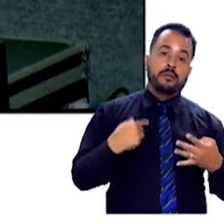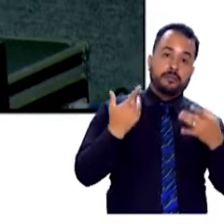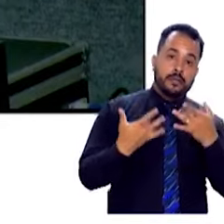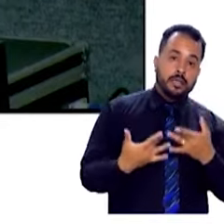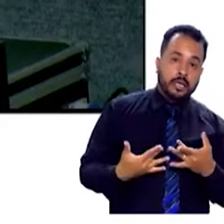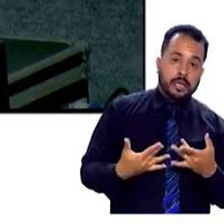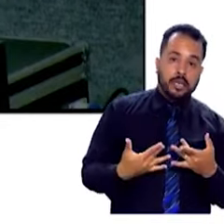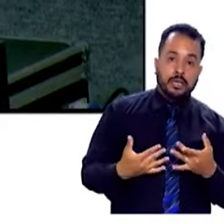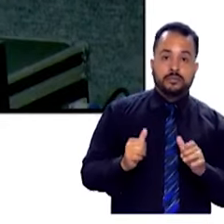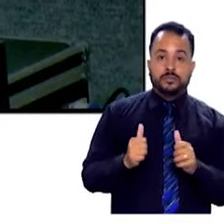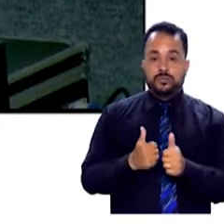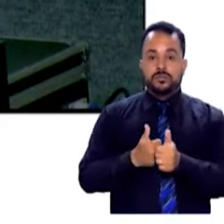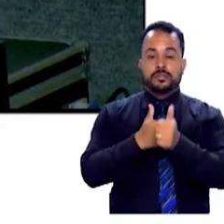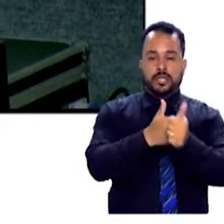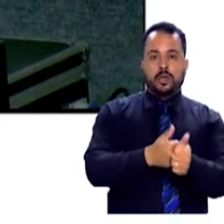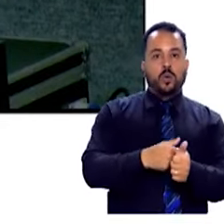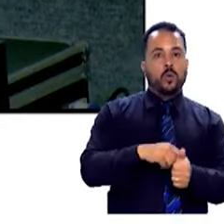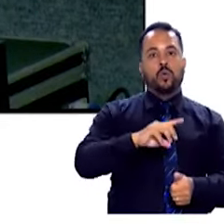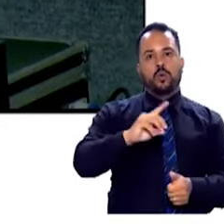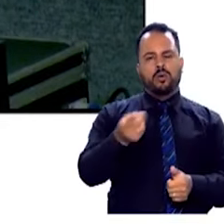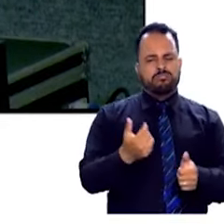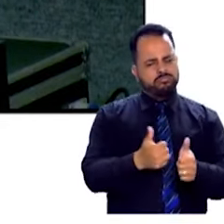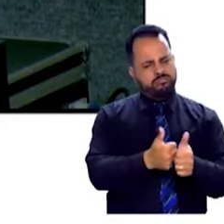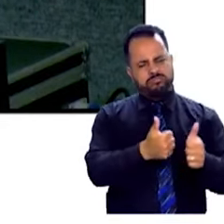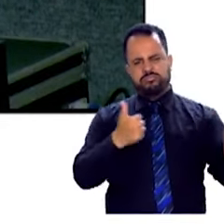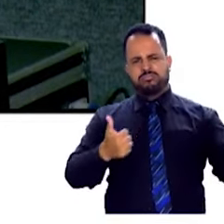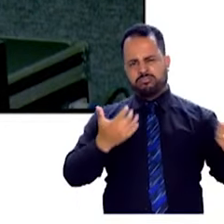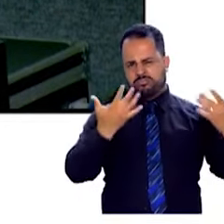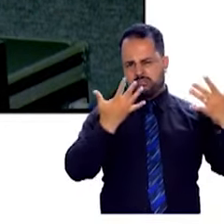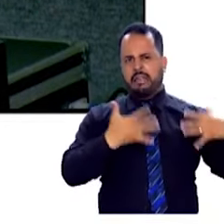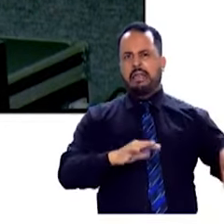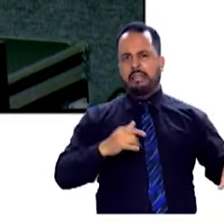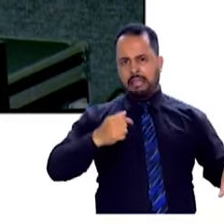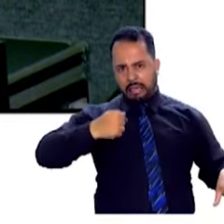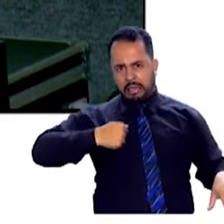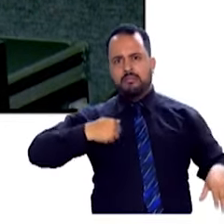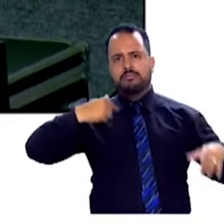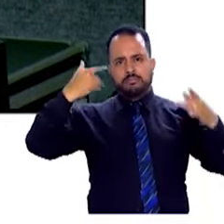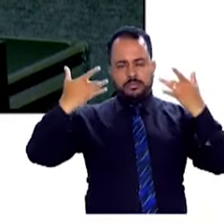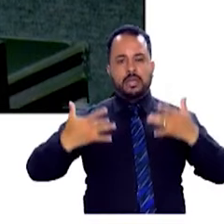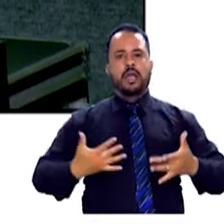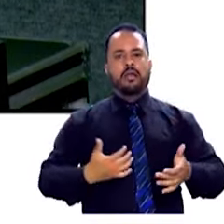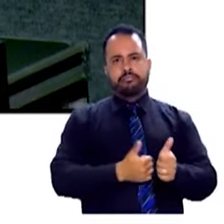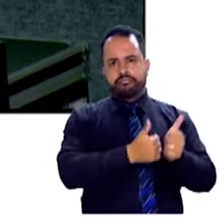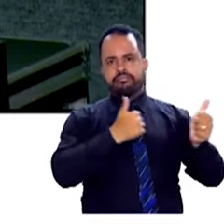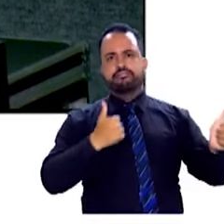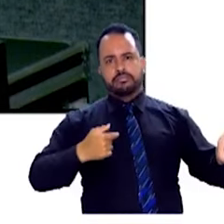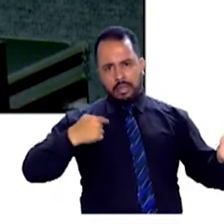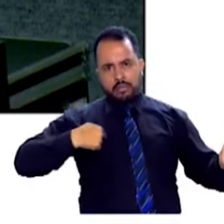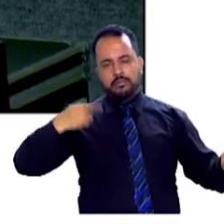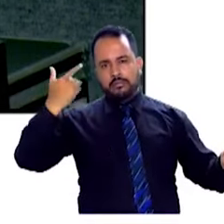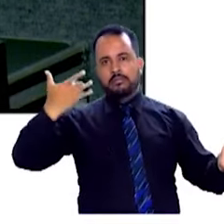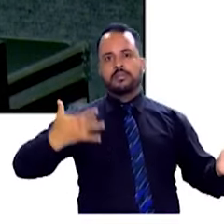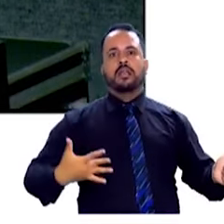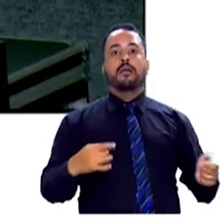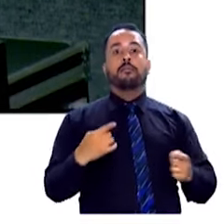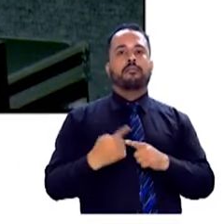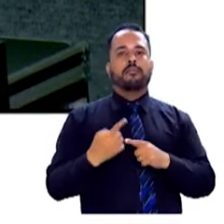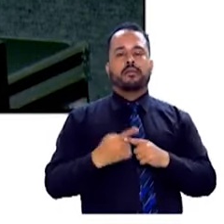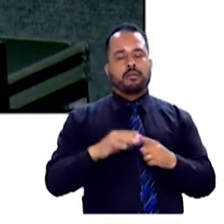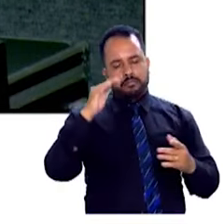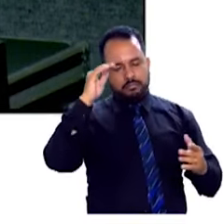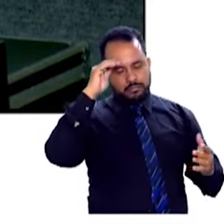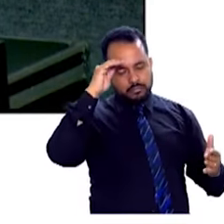seguir é uma uma obrigação argumentativa uma obrigação de prover o argumento um argumento convincente eh para